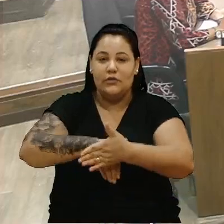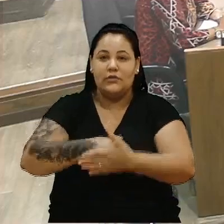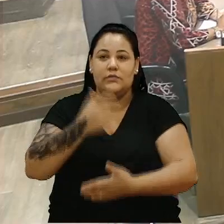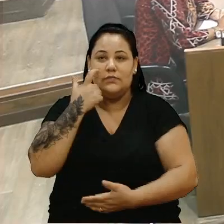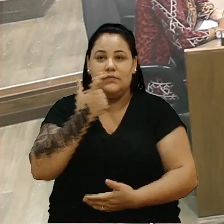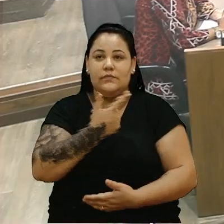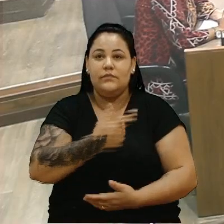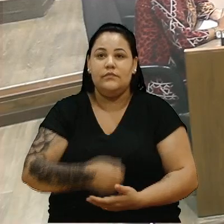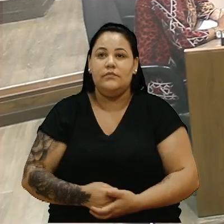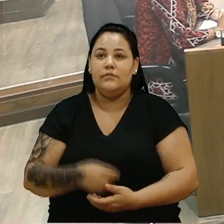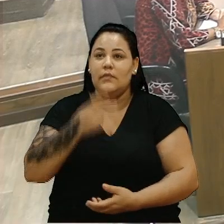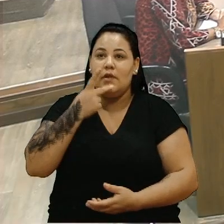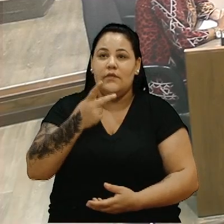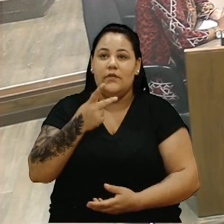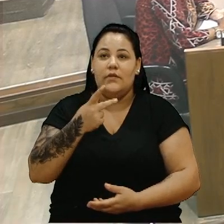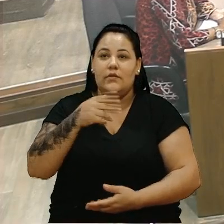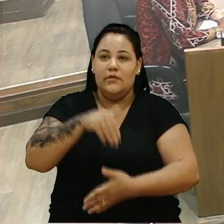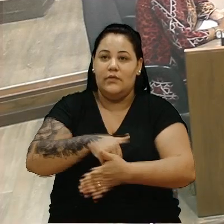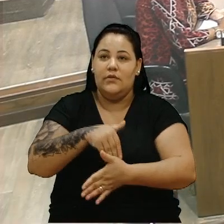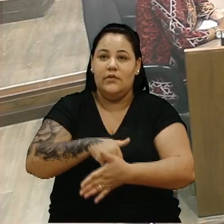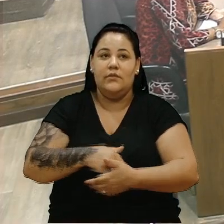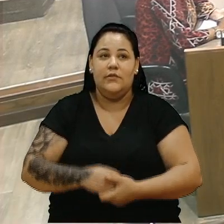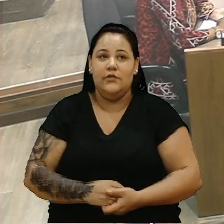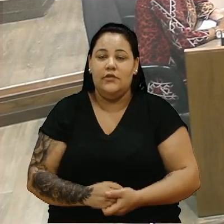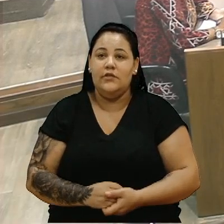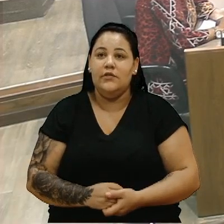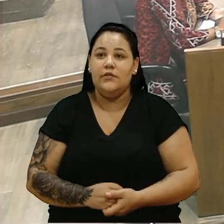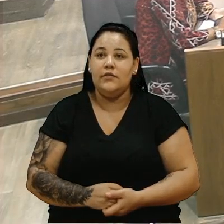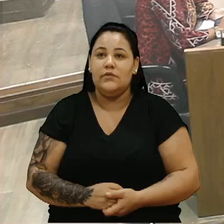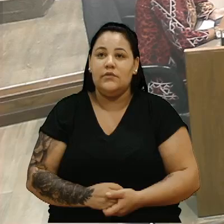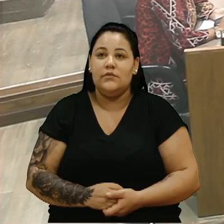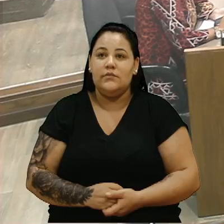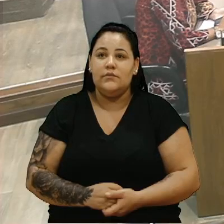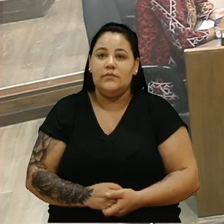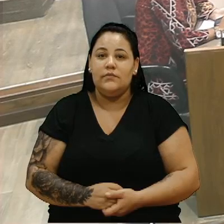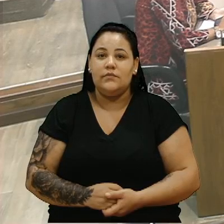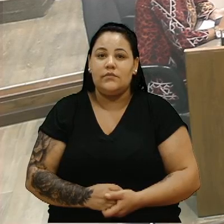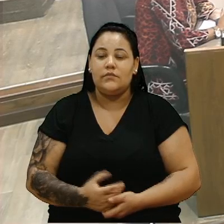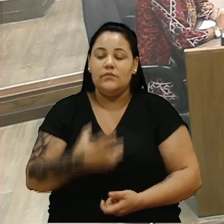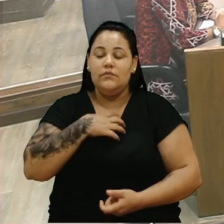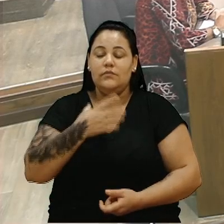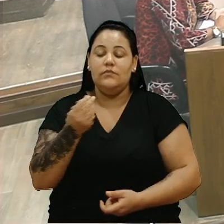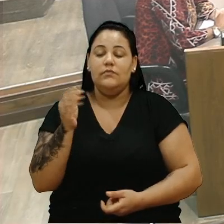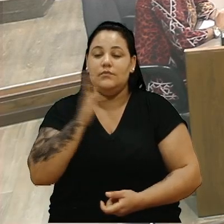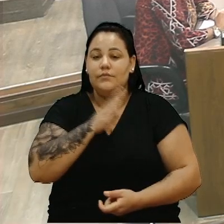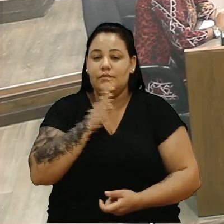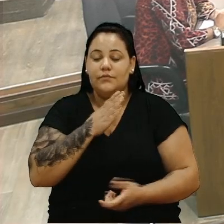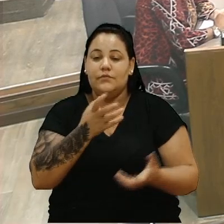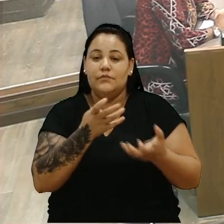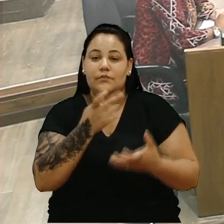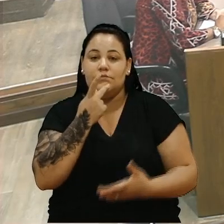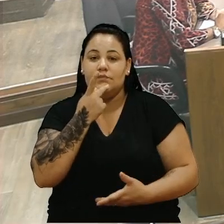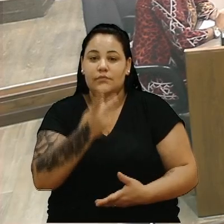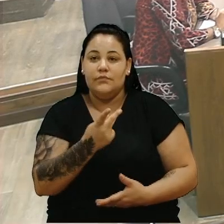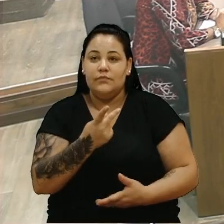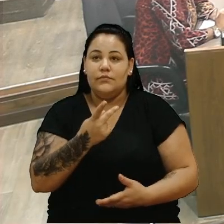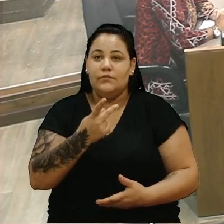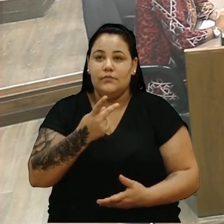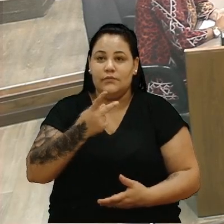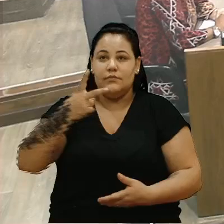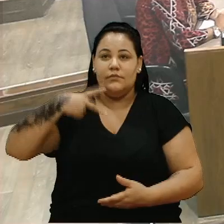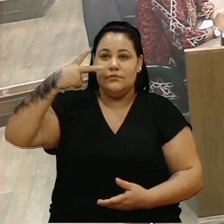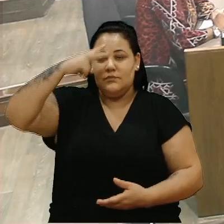Para declarar voto. Para declarar voto, vereadora Marisol Santos. De uma maneira muito breve, quero dizer também, vereador Edson da Rosa,